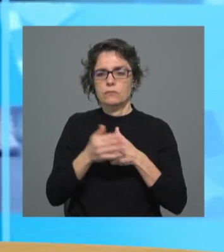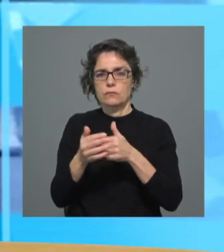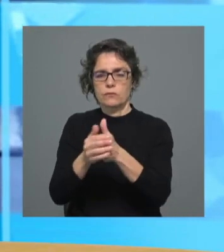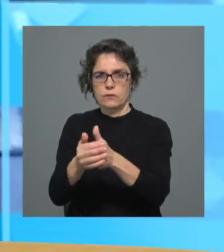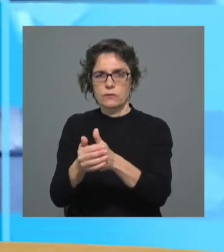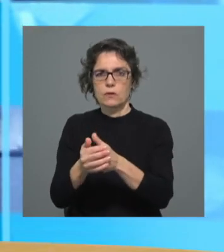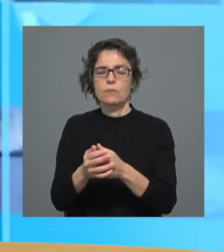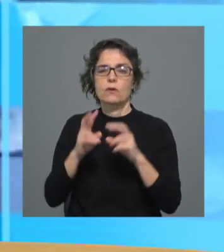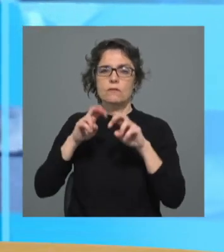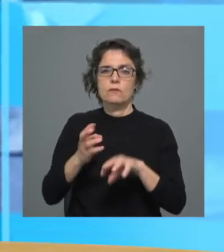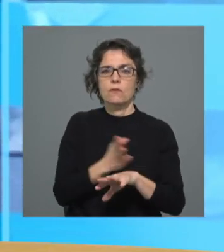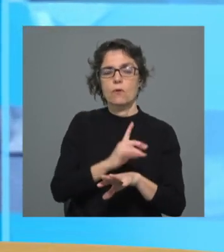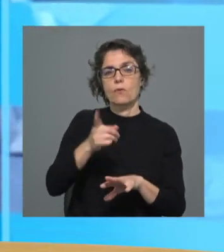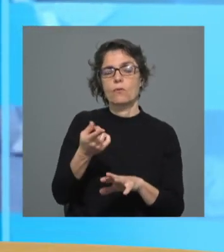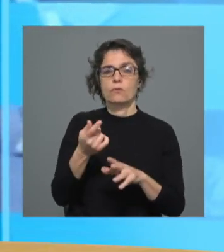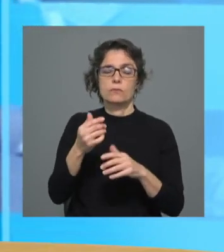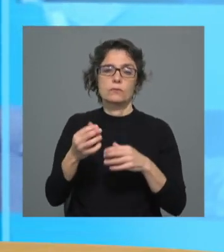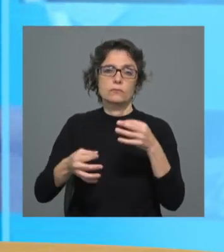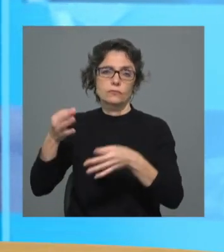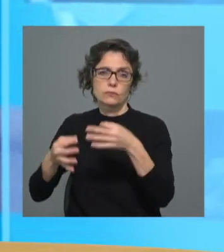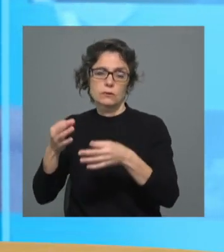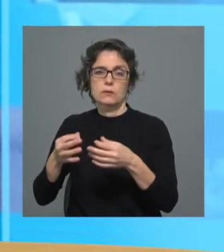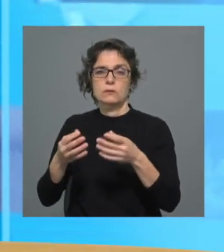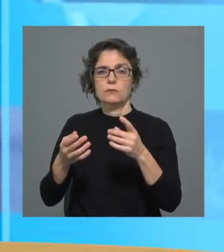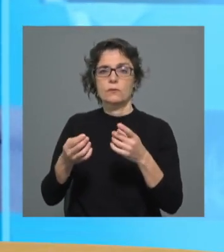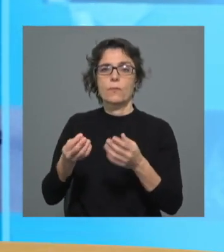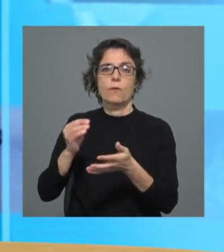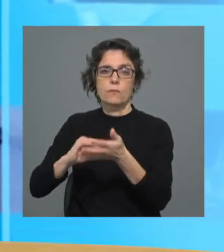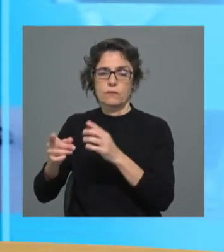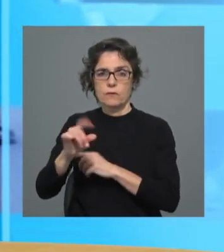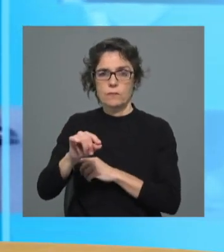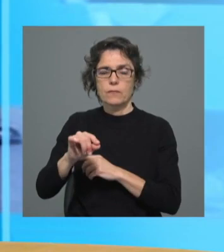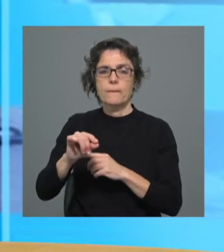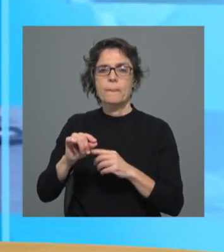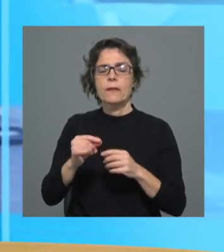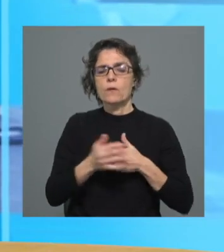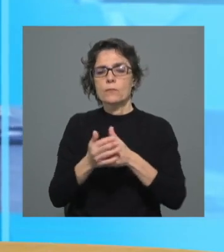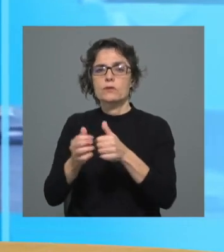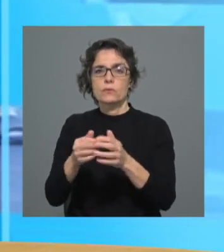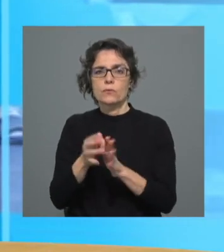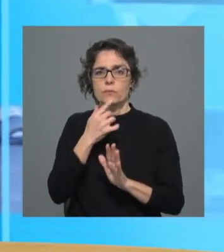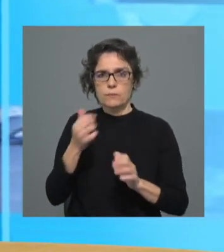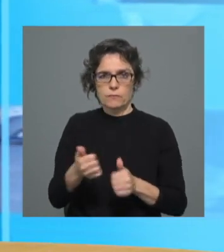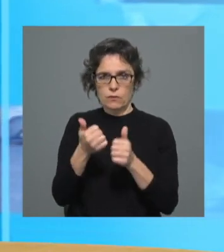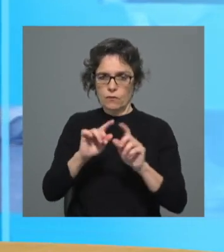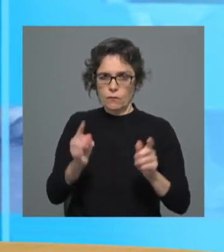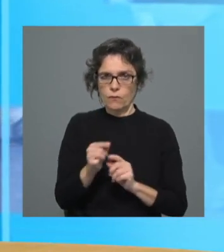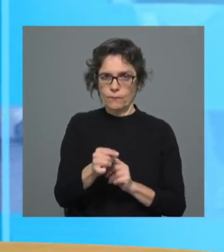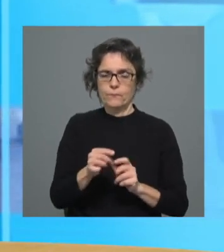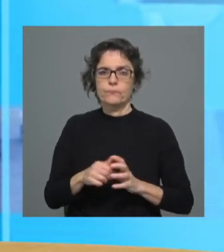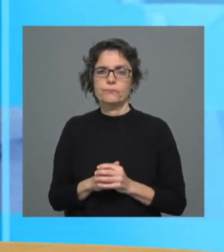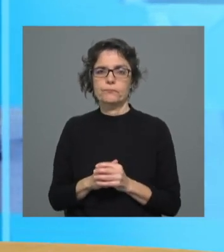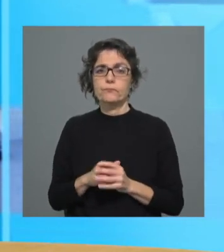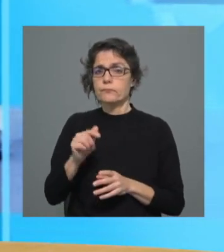do processo judicial ou administrativo, do início ao fim. E serve sobretudo para exemplificar que é um trabalho que já